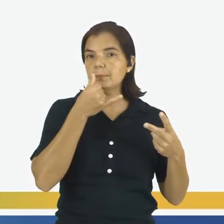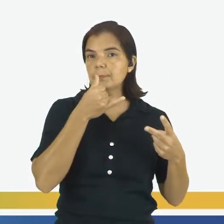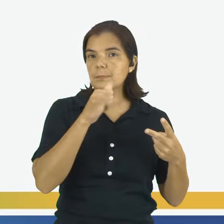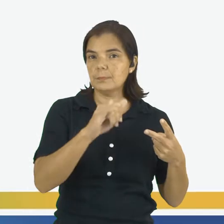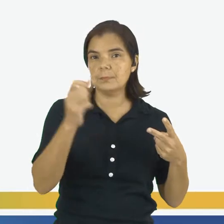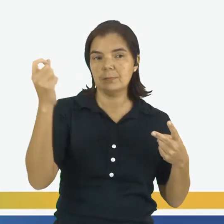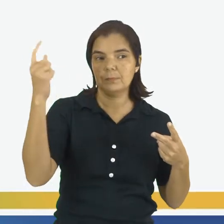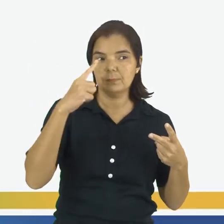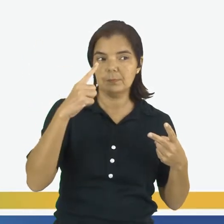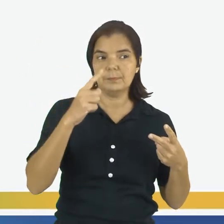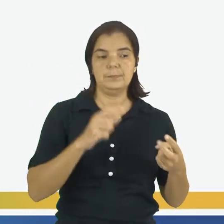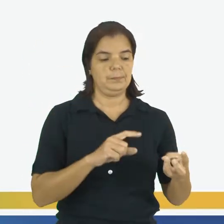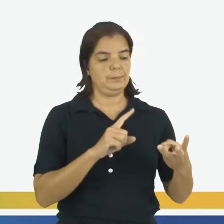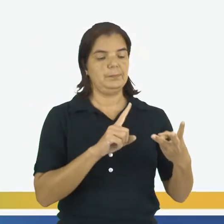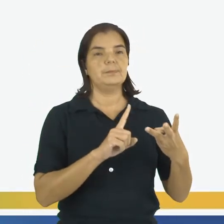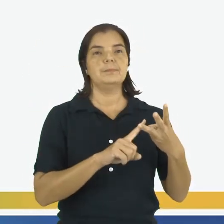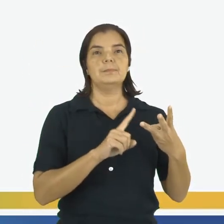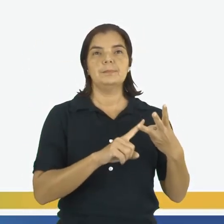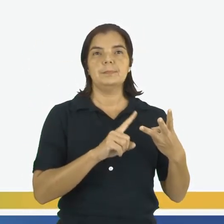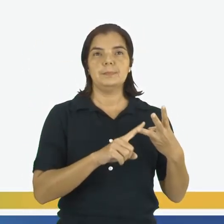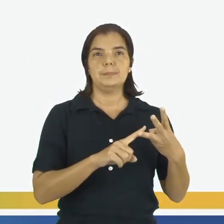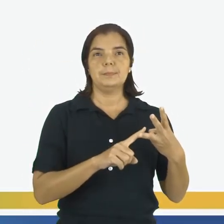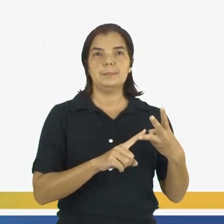número 2, a energia solar,